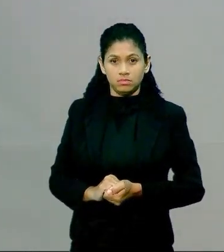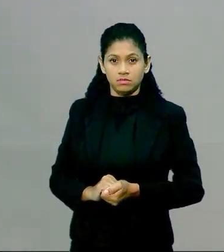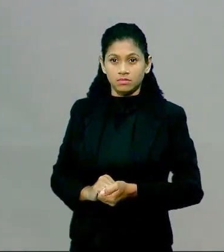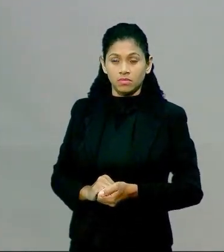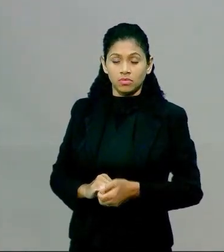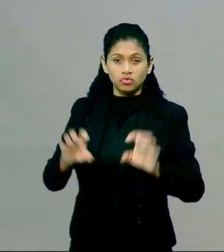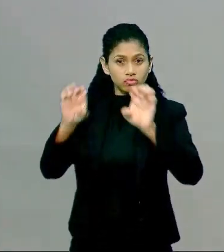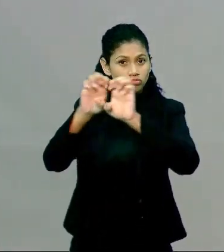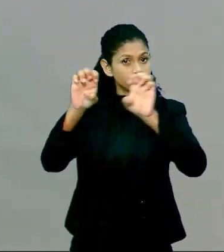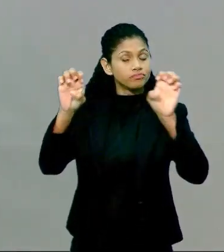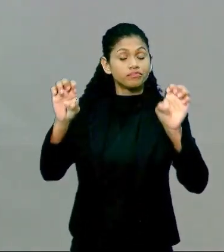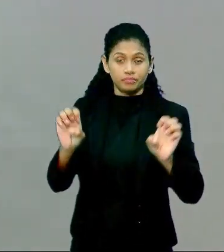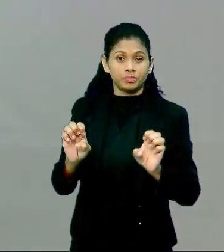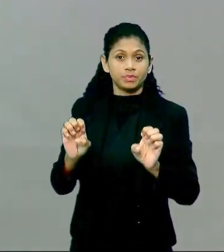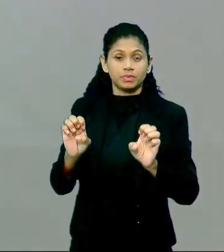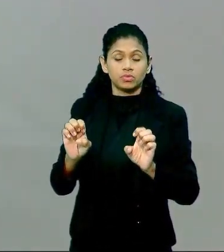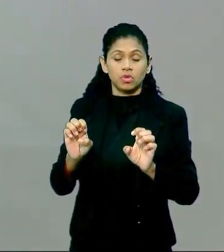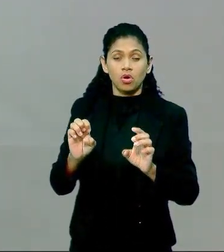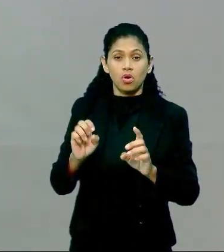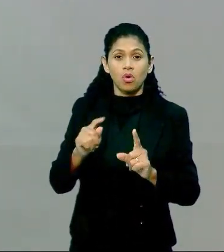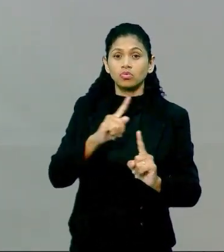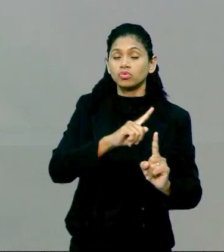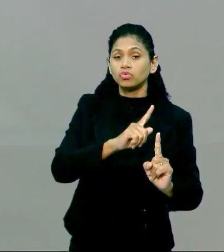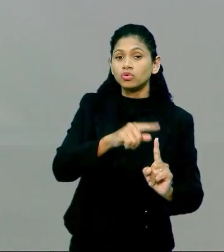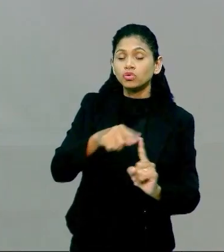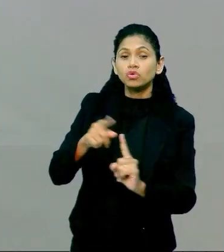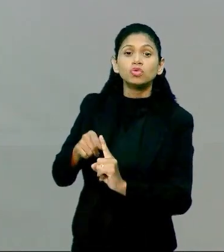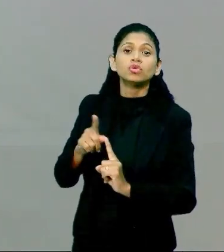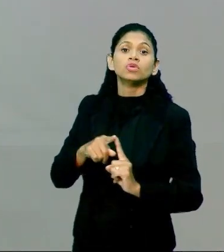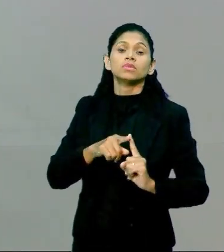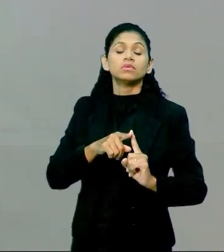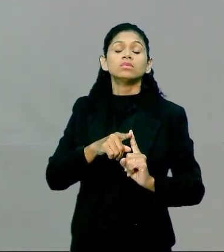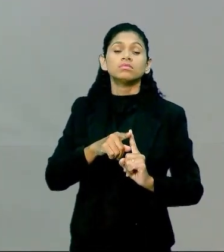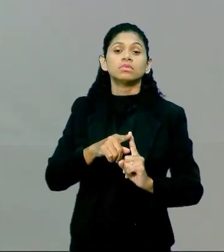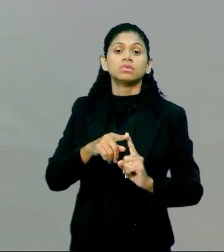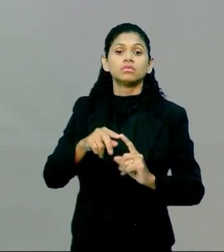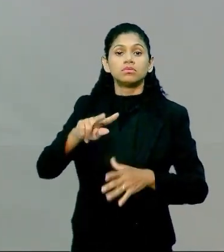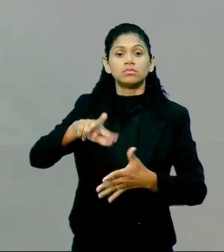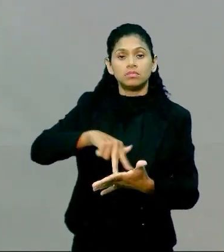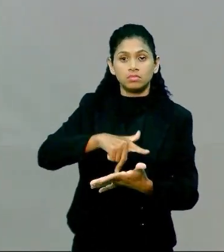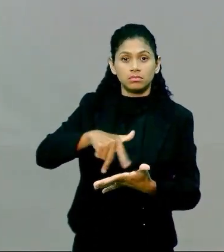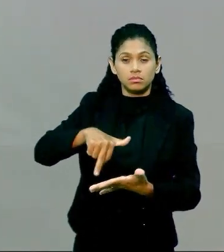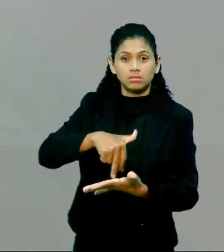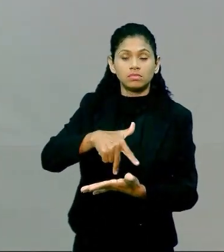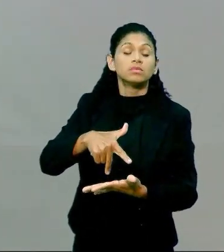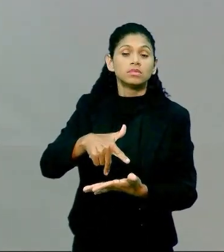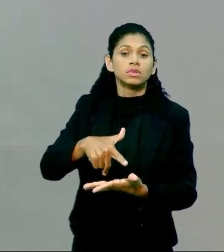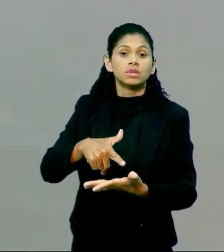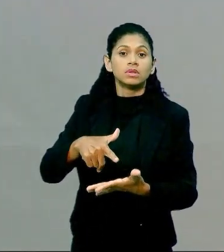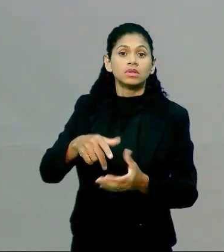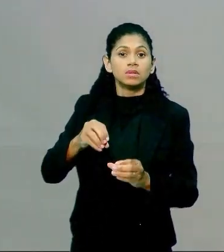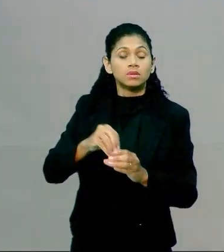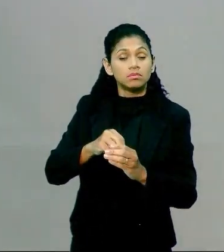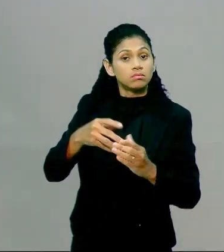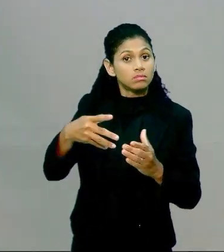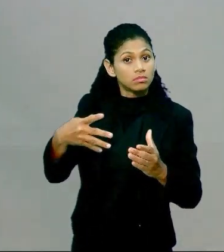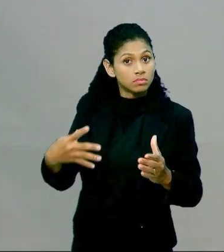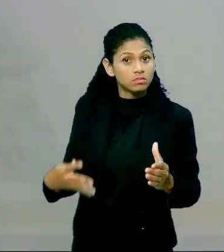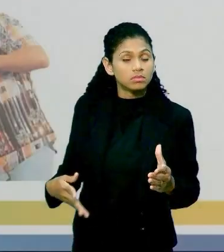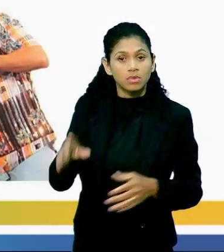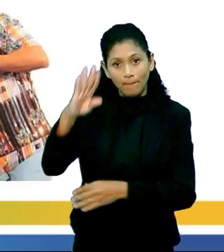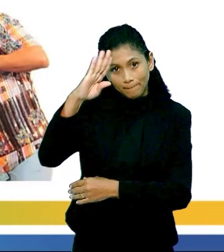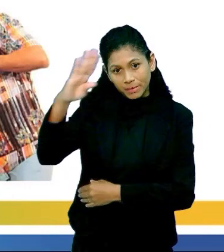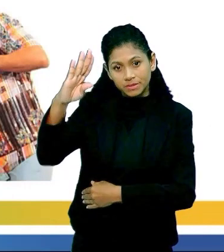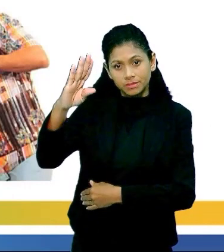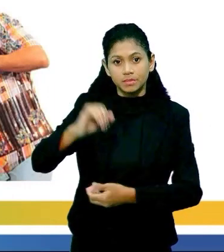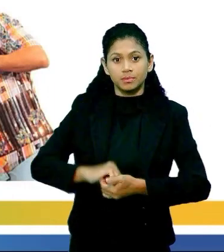estruturação, os tipos de danças e suas classificações com base na sua característica principal, beleza? Compreendido isso, a gente avança mais um pouquinho,